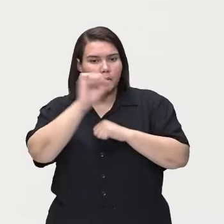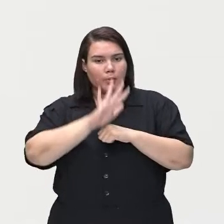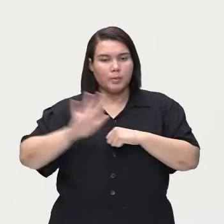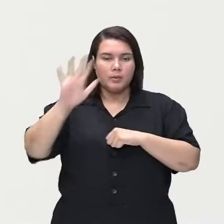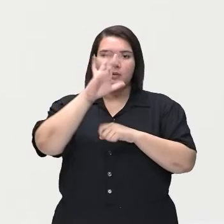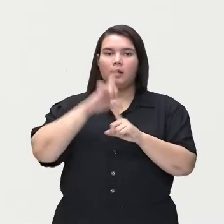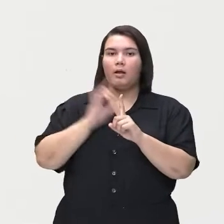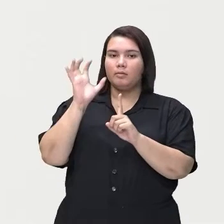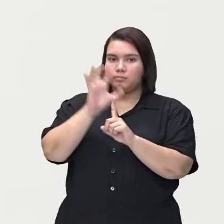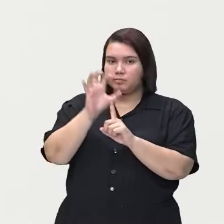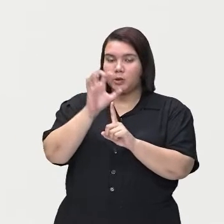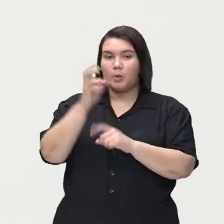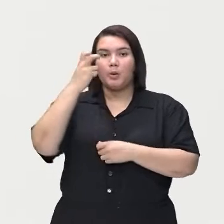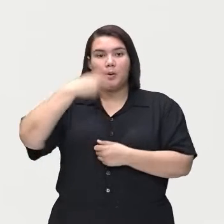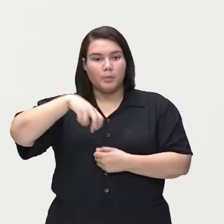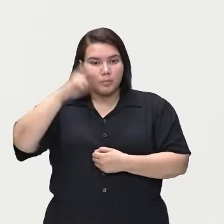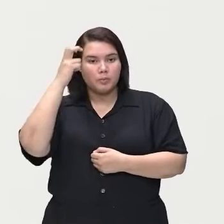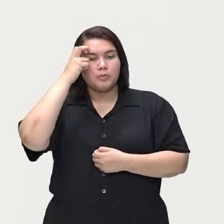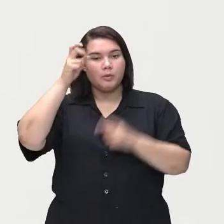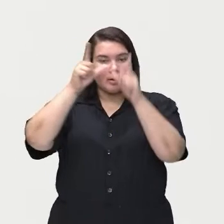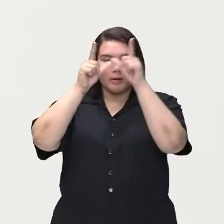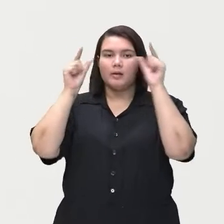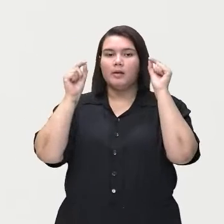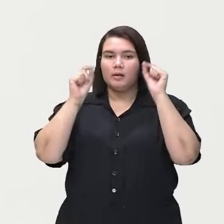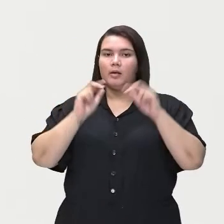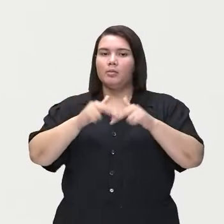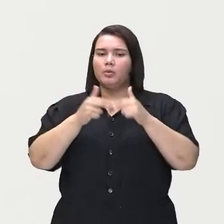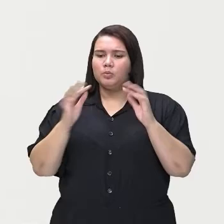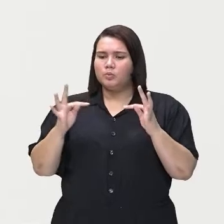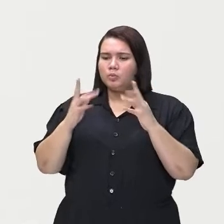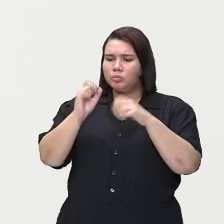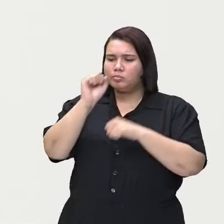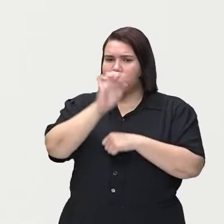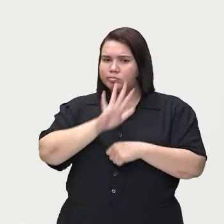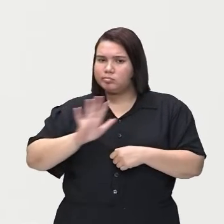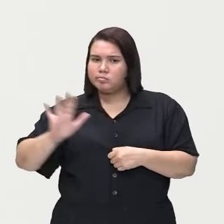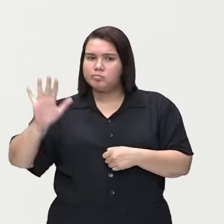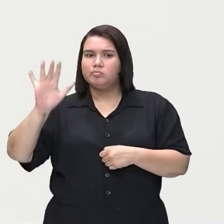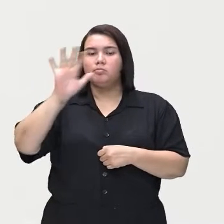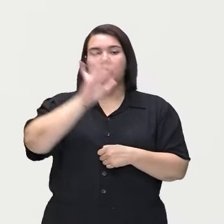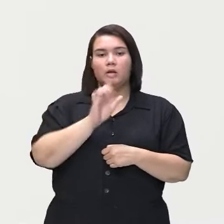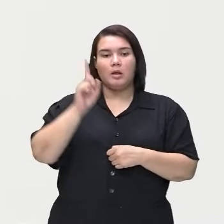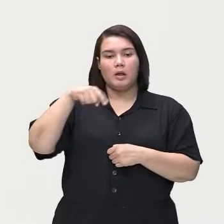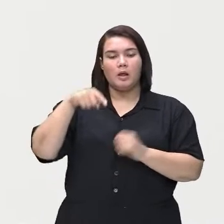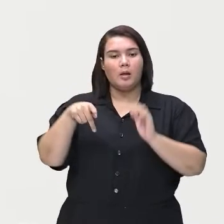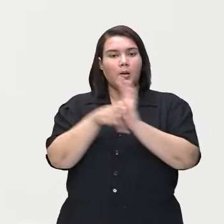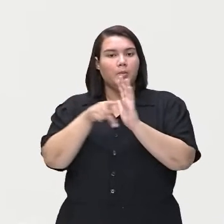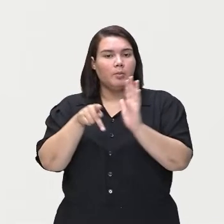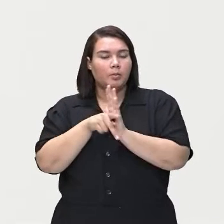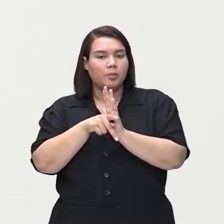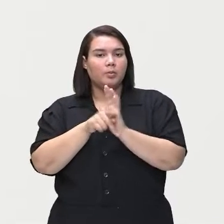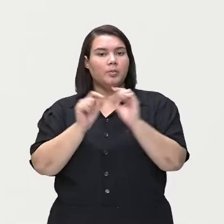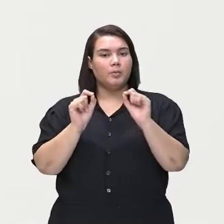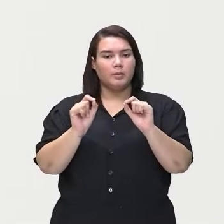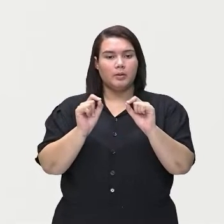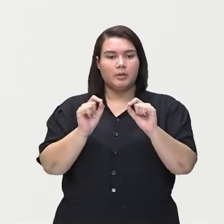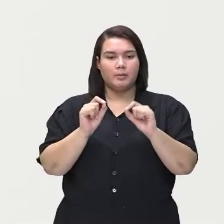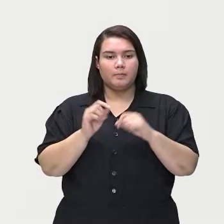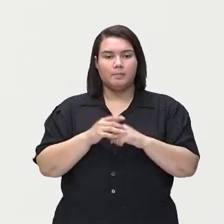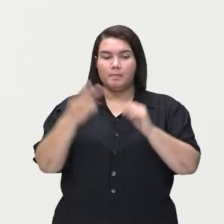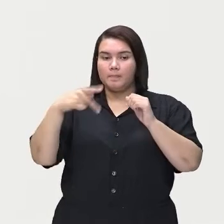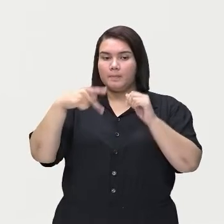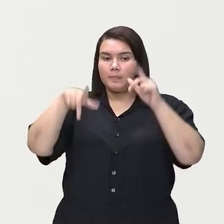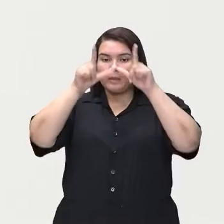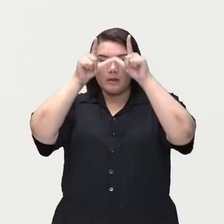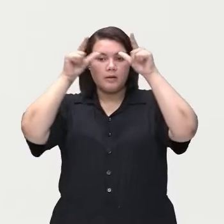aí da cultura grega. Tudo isso daqui era colônia da